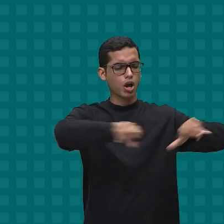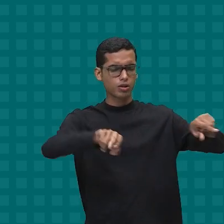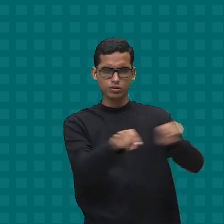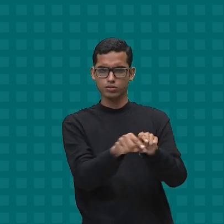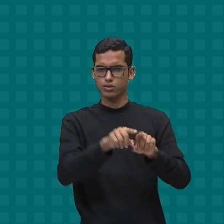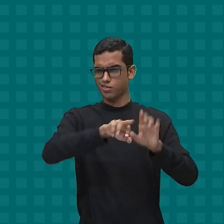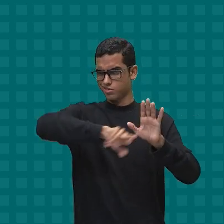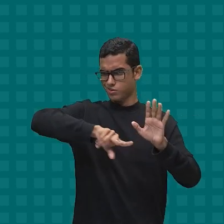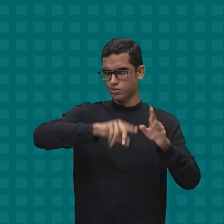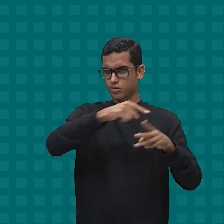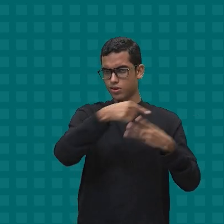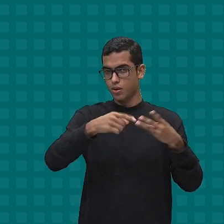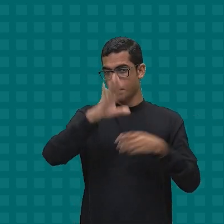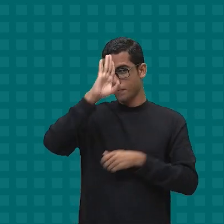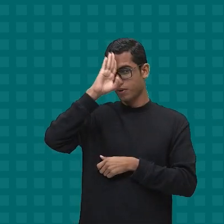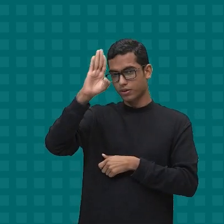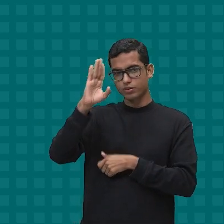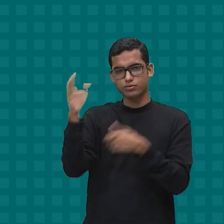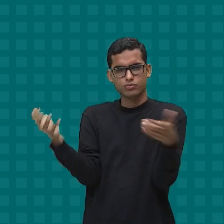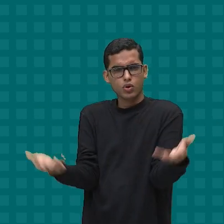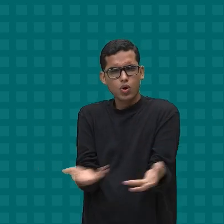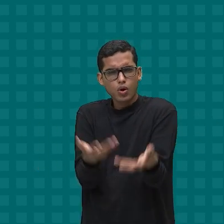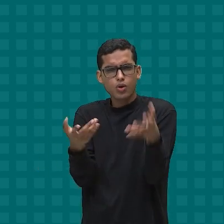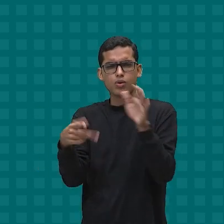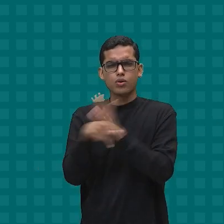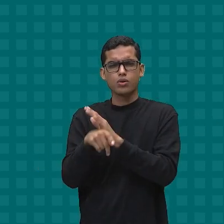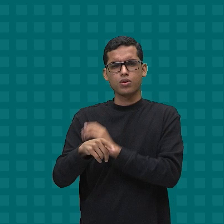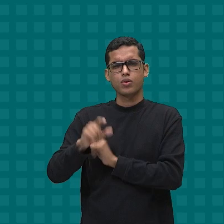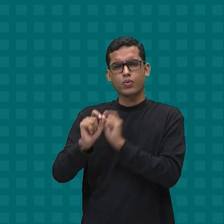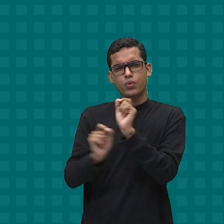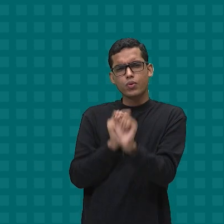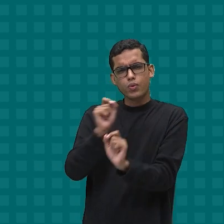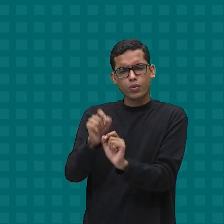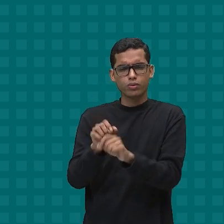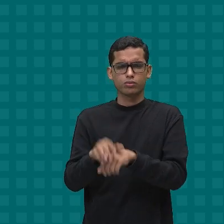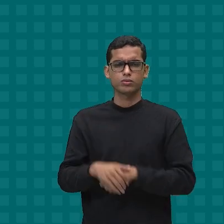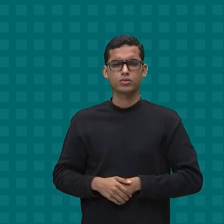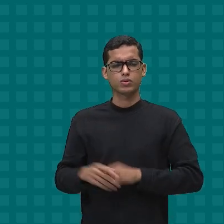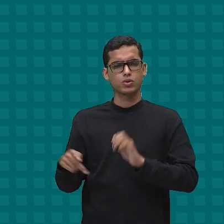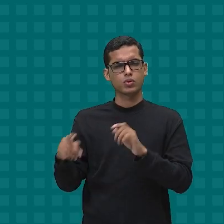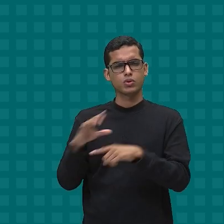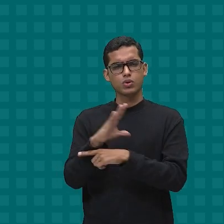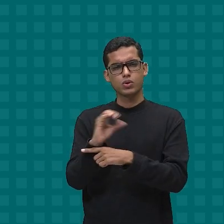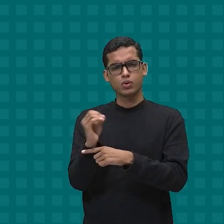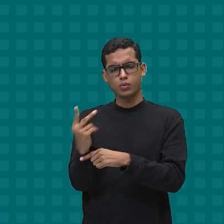que é a grande fonte de emissão de gás carbônico?